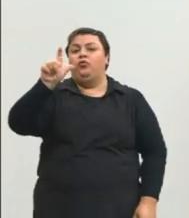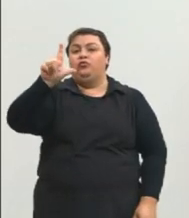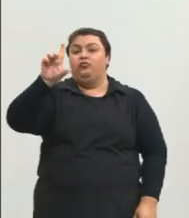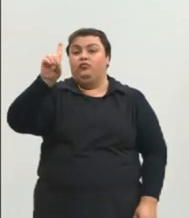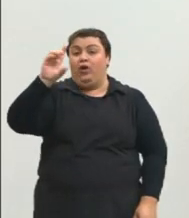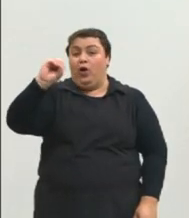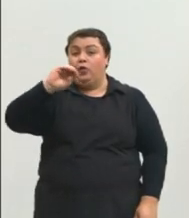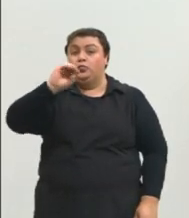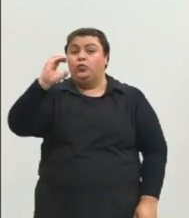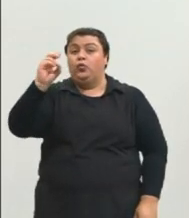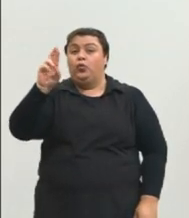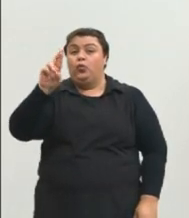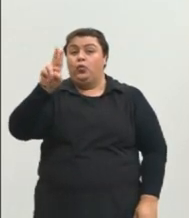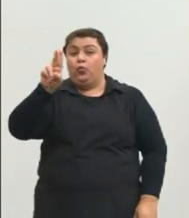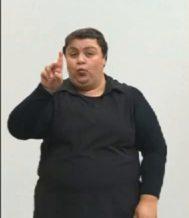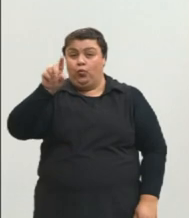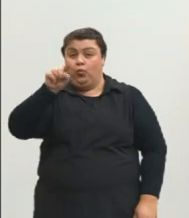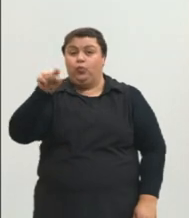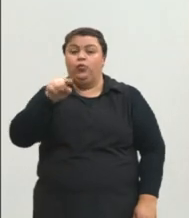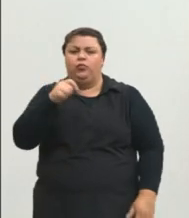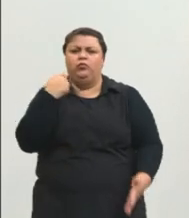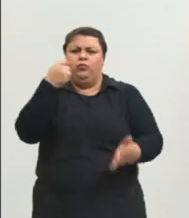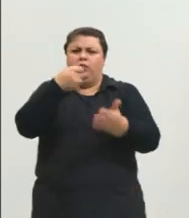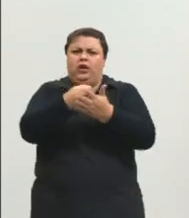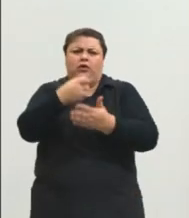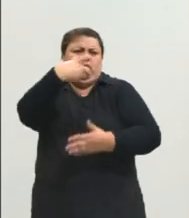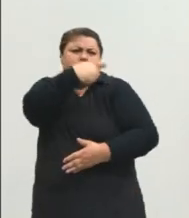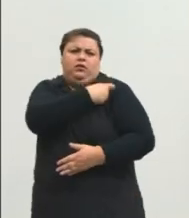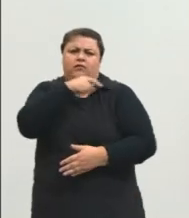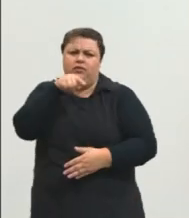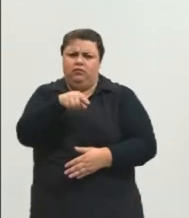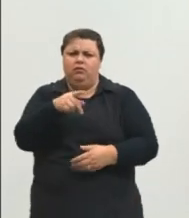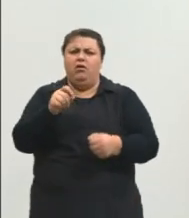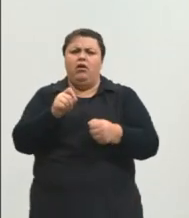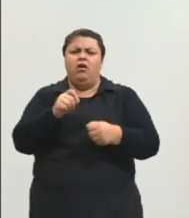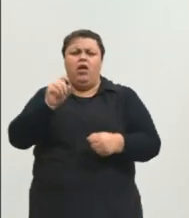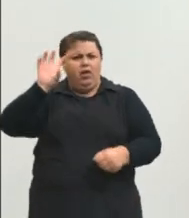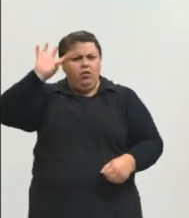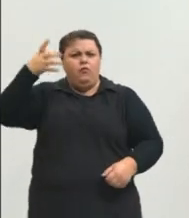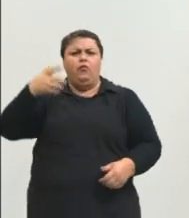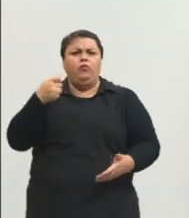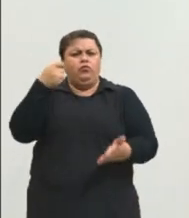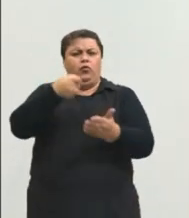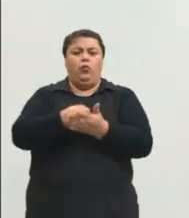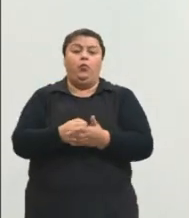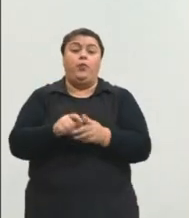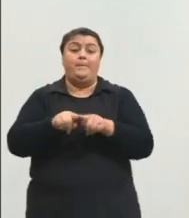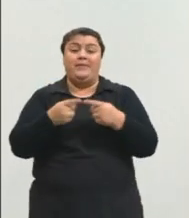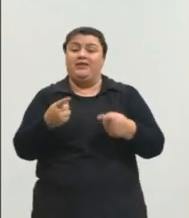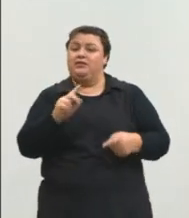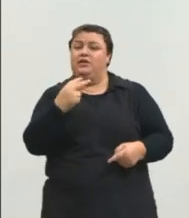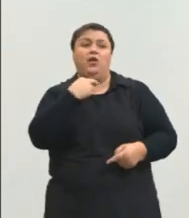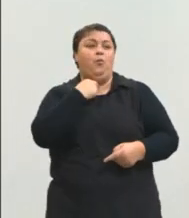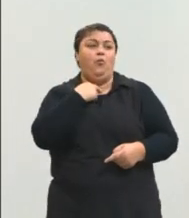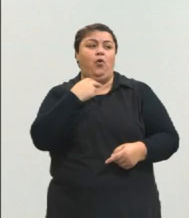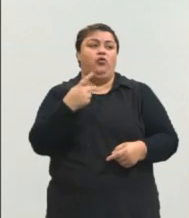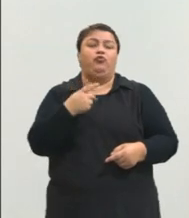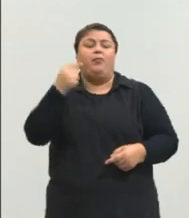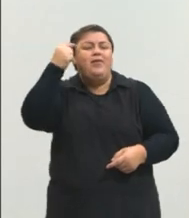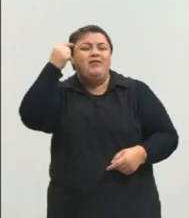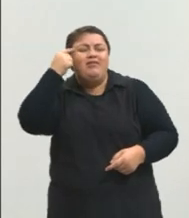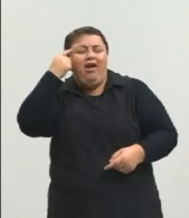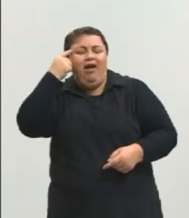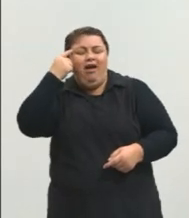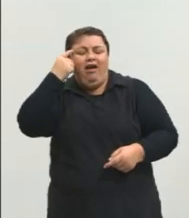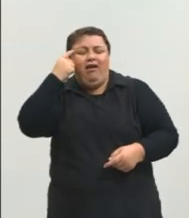obrigatória e ele decide, então, fazer com que se cumpra essa obrigação. Mas a gente não pode pensar que a revolta da vacina foi